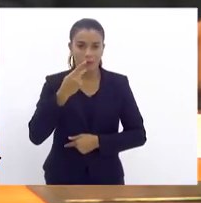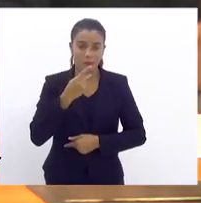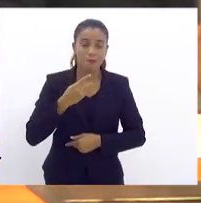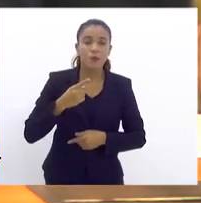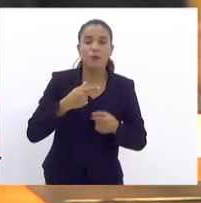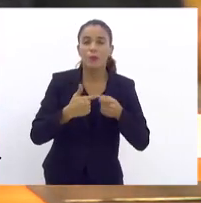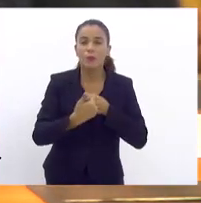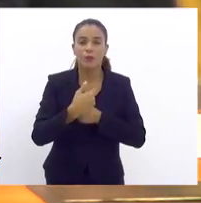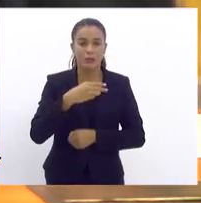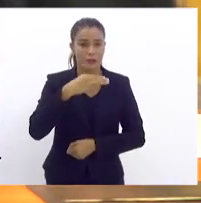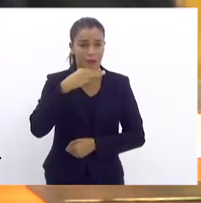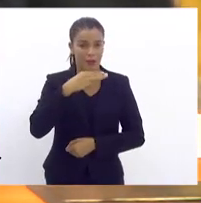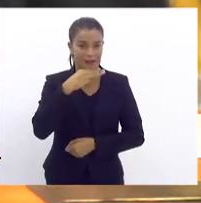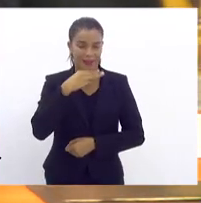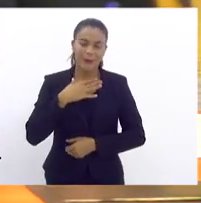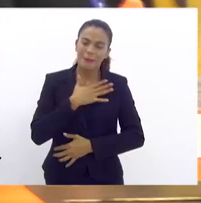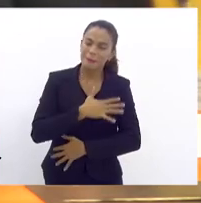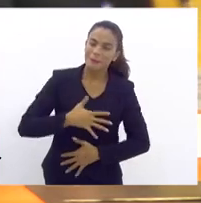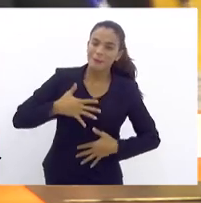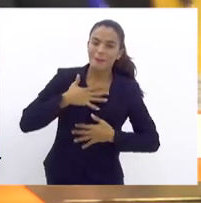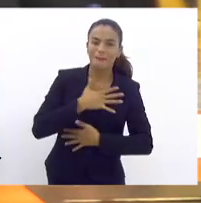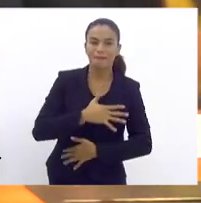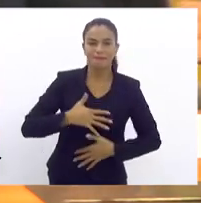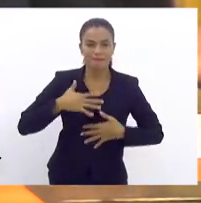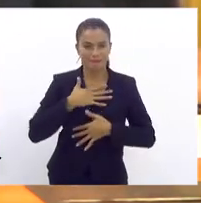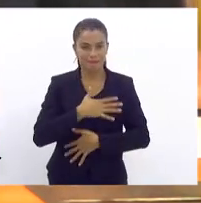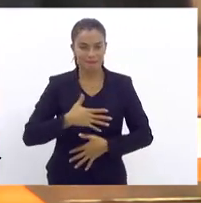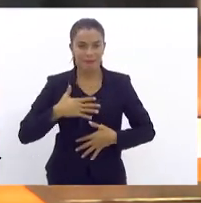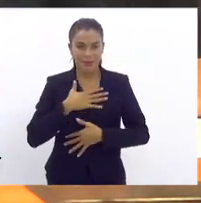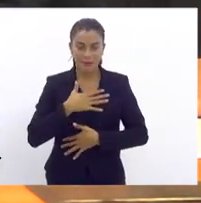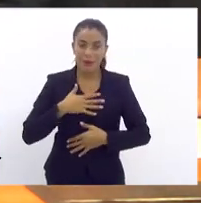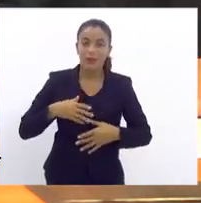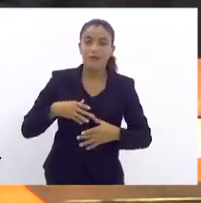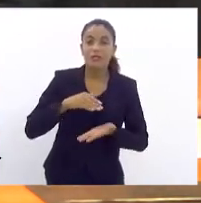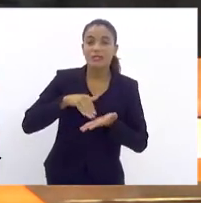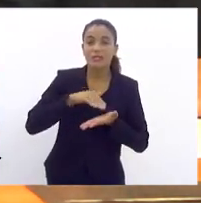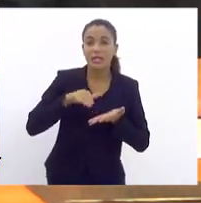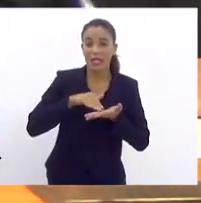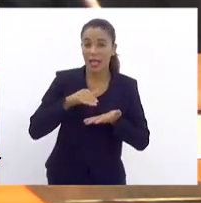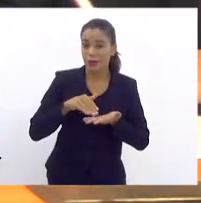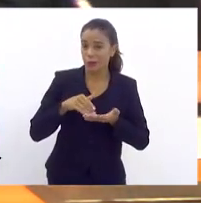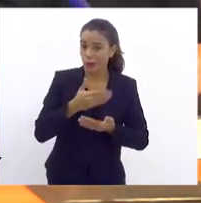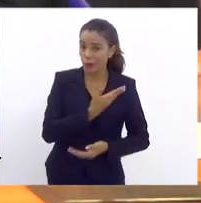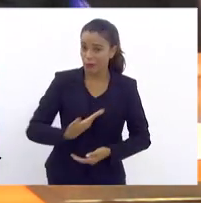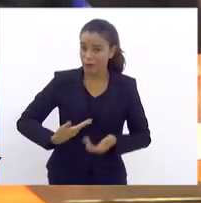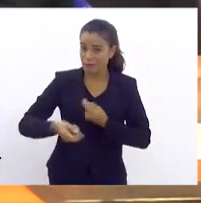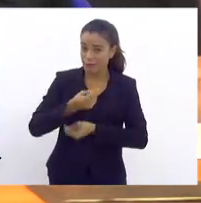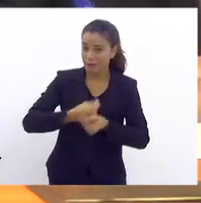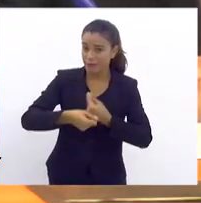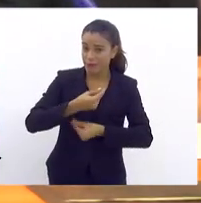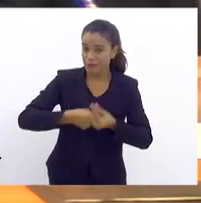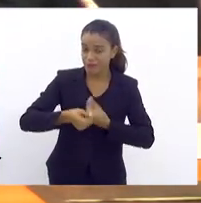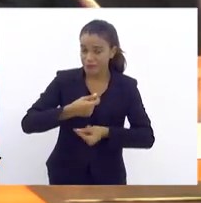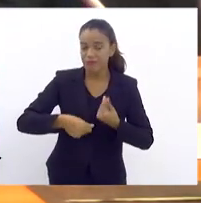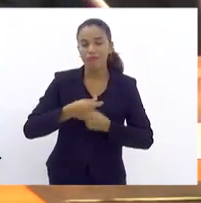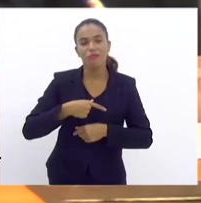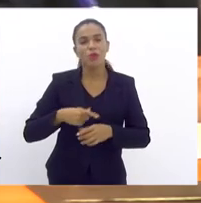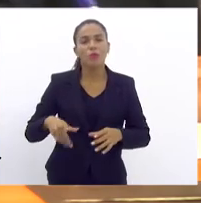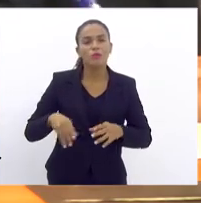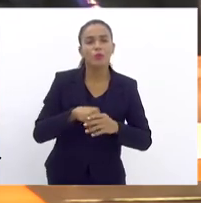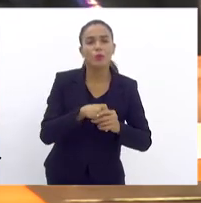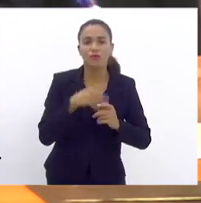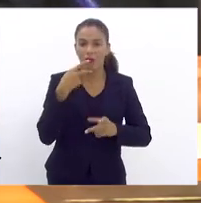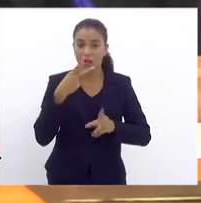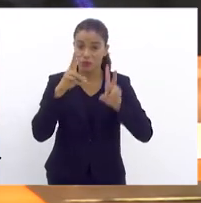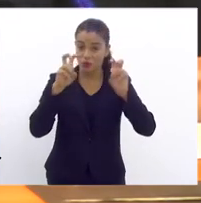Mangaratiba no qual tive o prazer de ser secretário de governo de Finanças e lá a gente introduz começou a falar